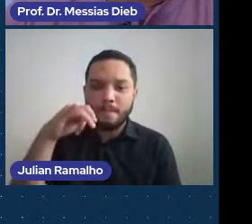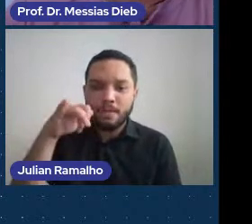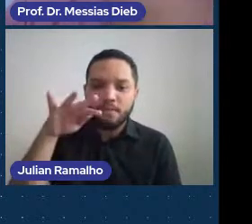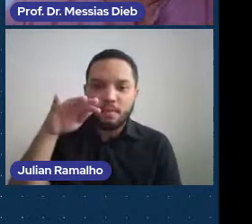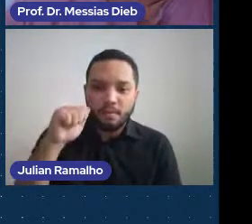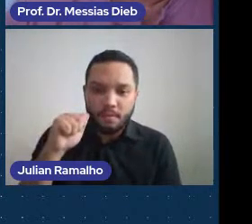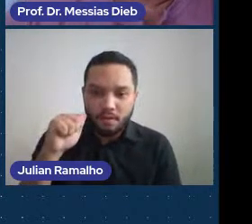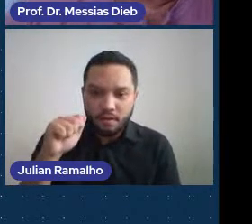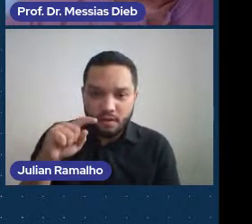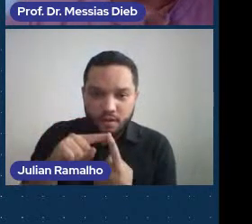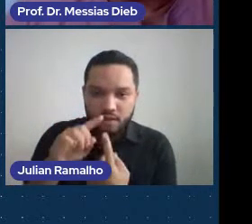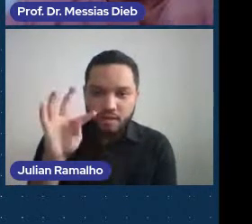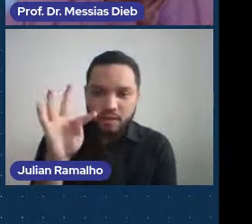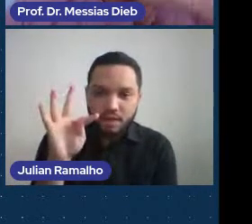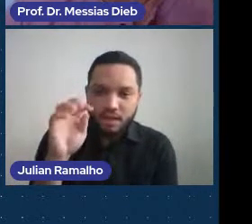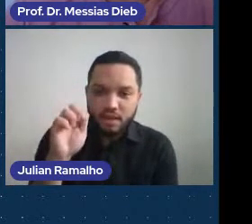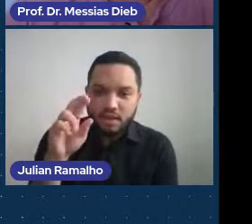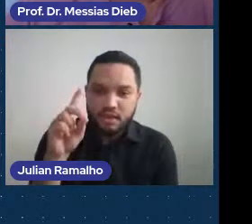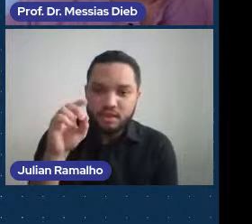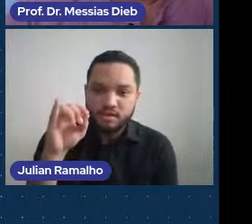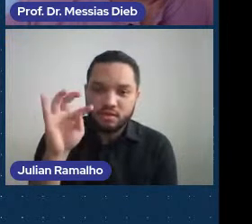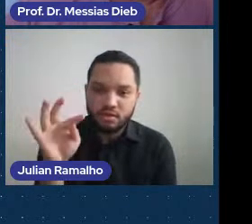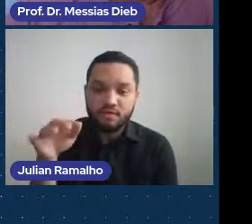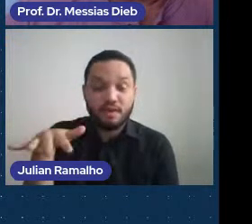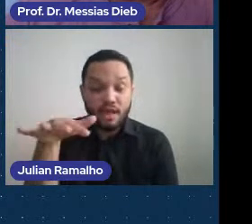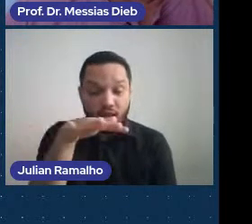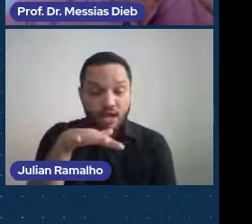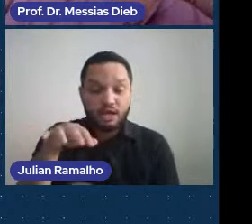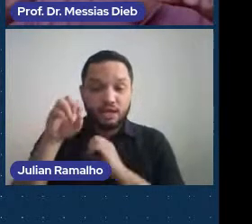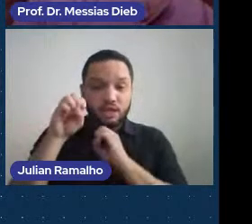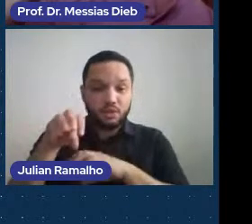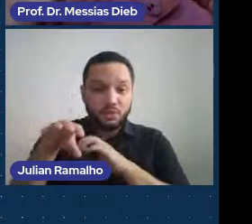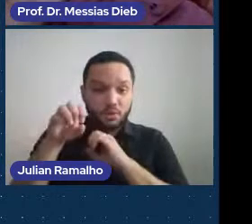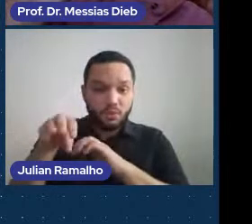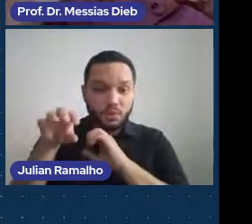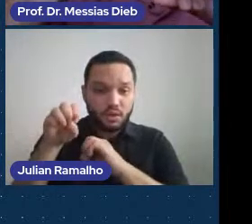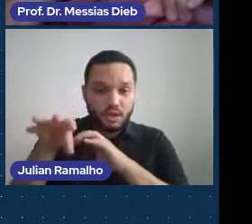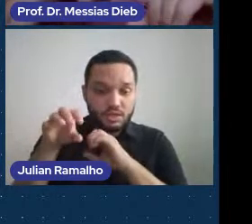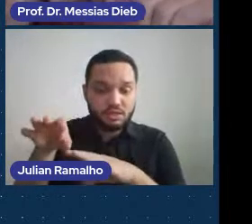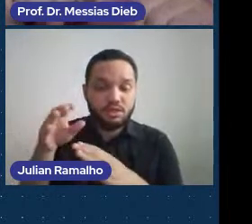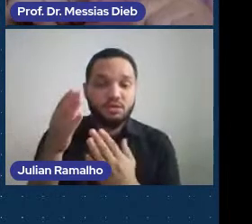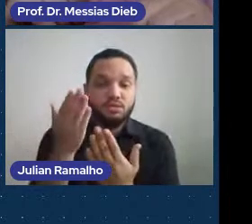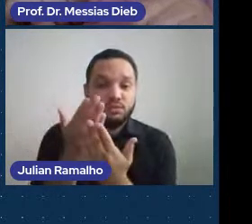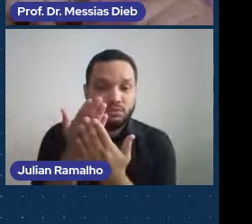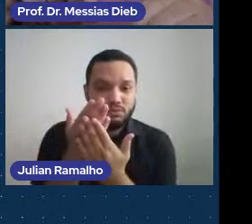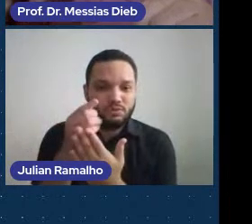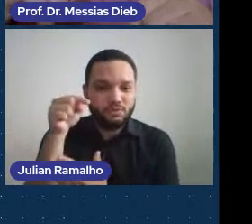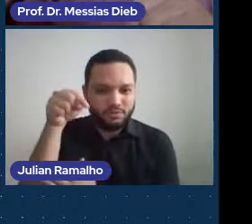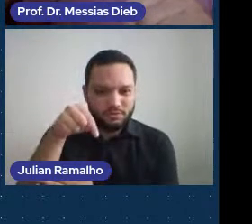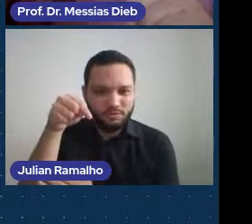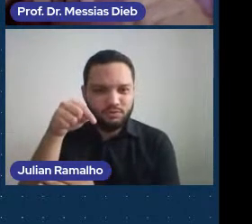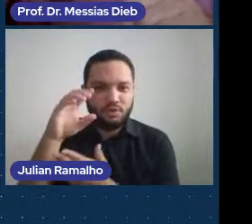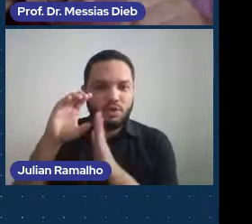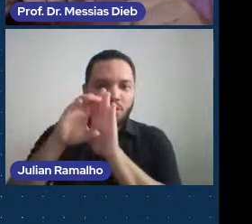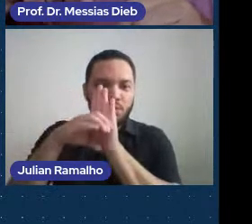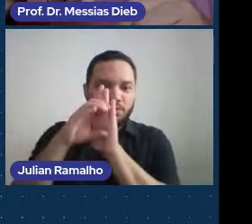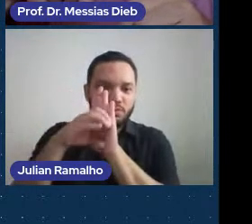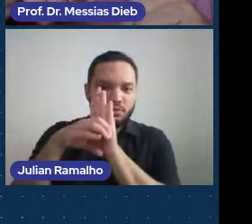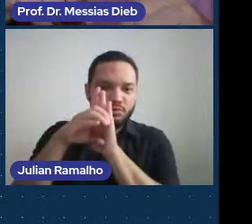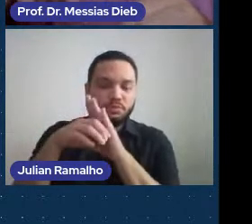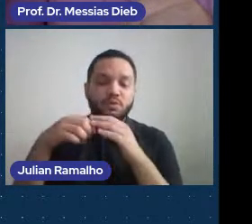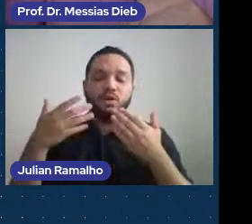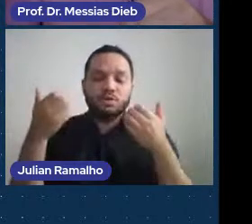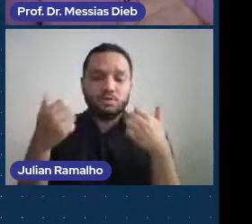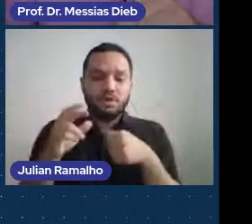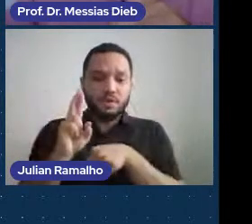da nossa área aqui, da educação, e que trabalham com esse conceito. Porque eu estou falando da representação social que